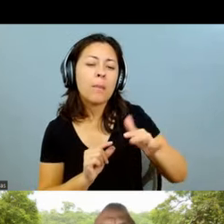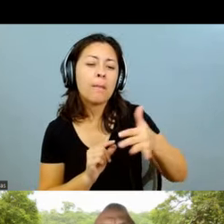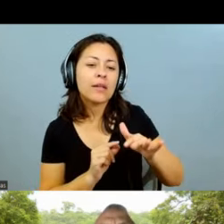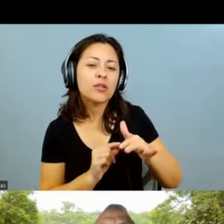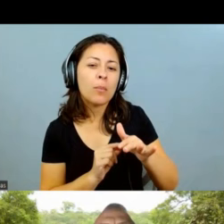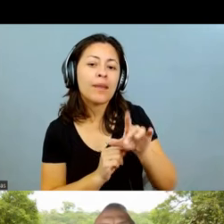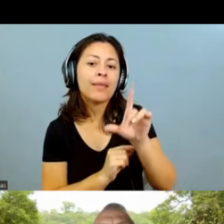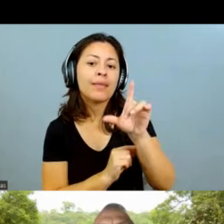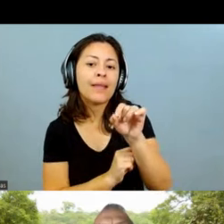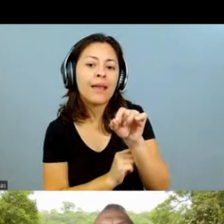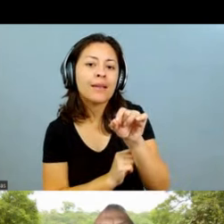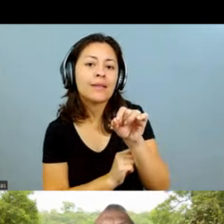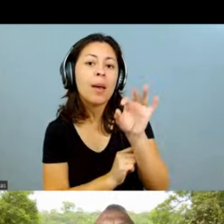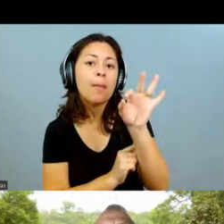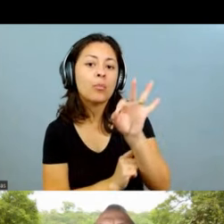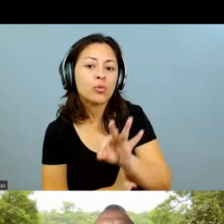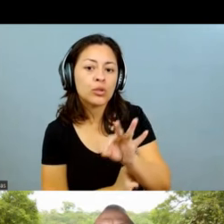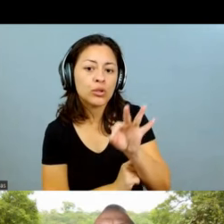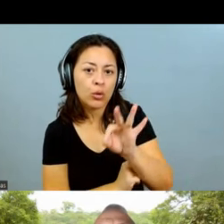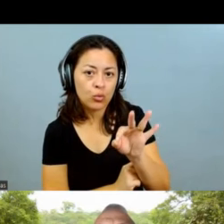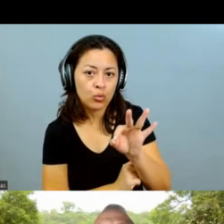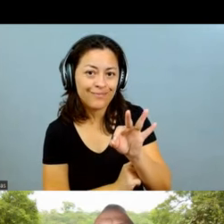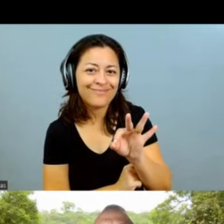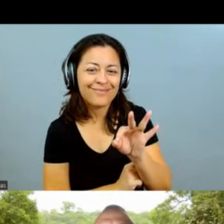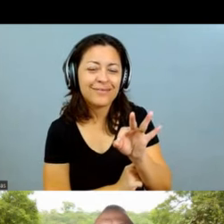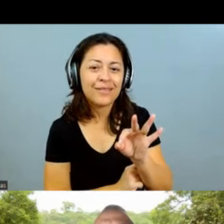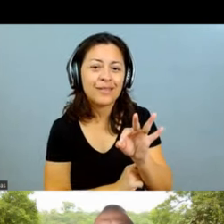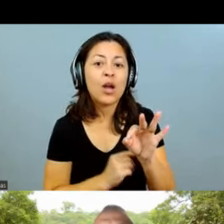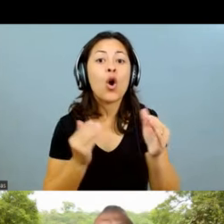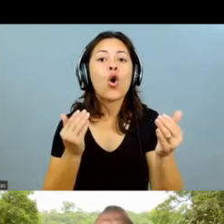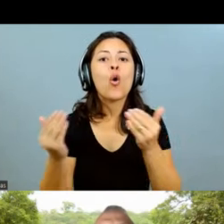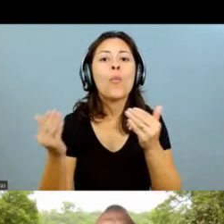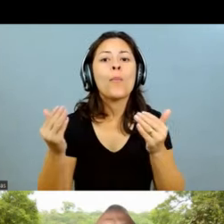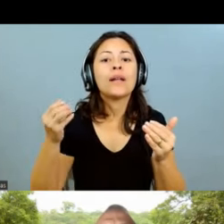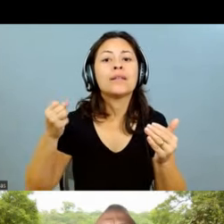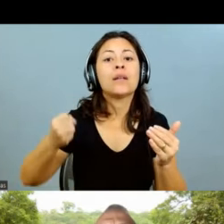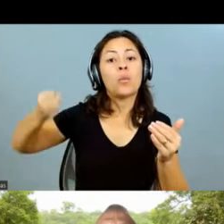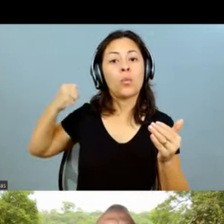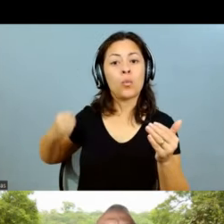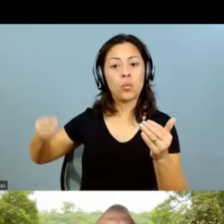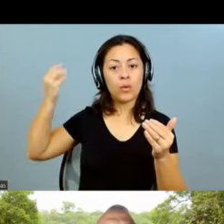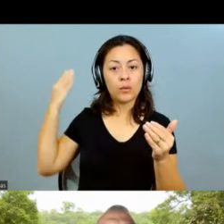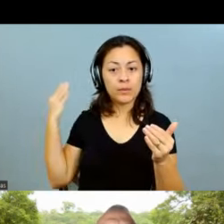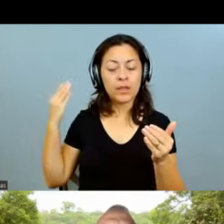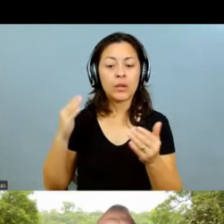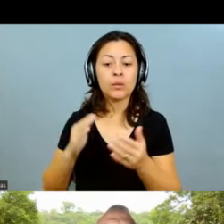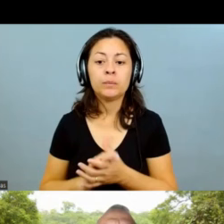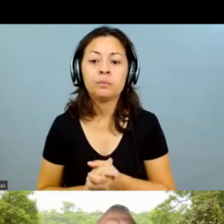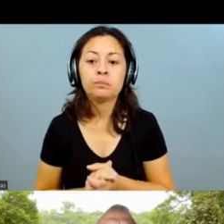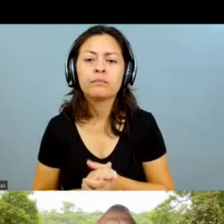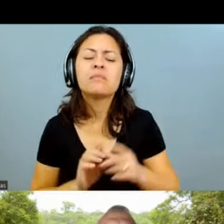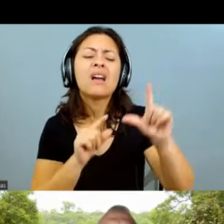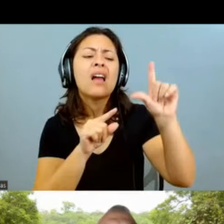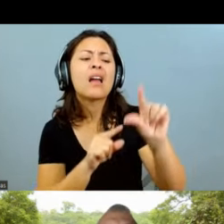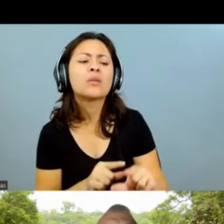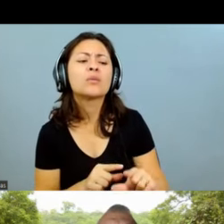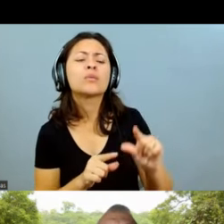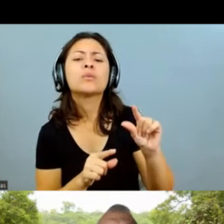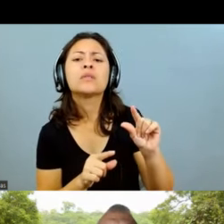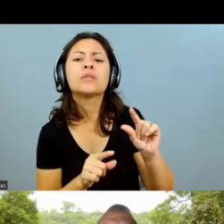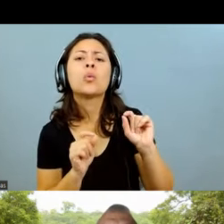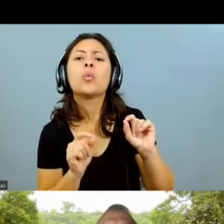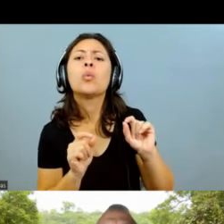10% em relação ao orçado da safra 22 23 essa redução reflete principalmente